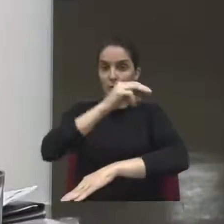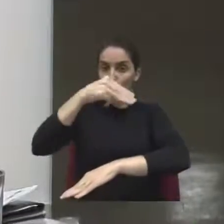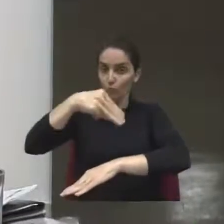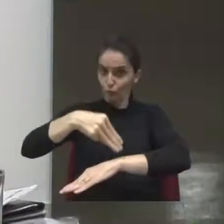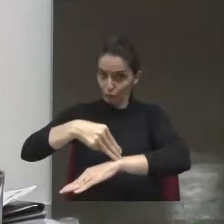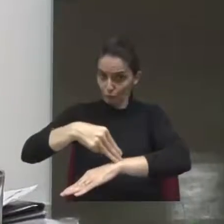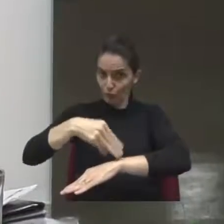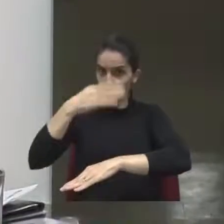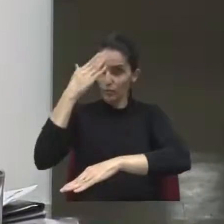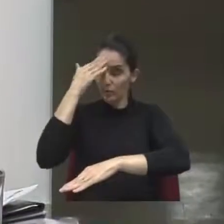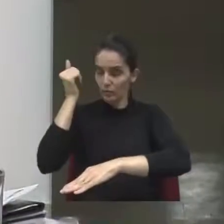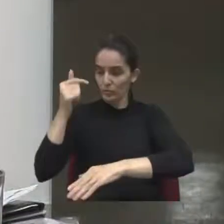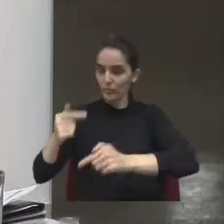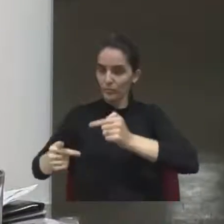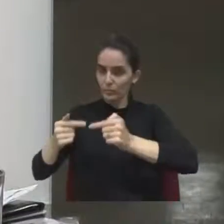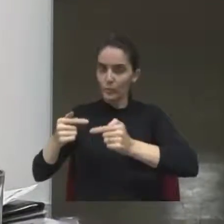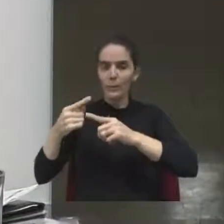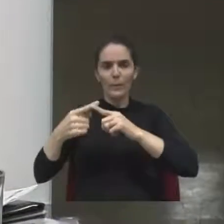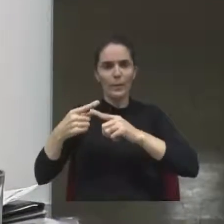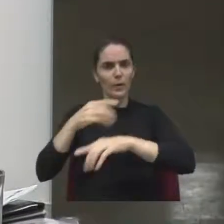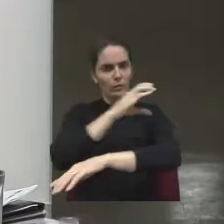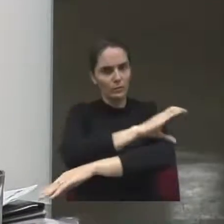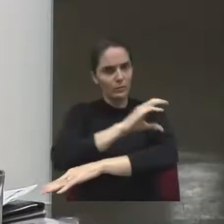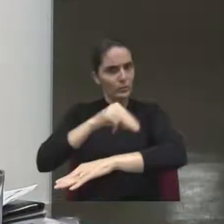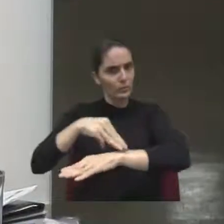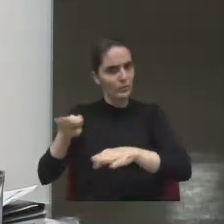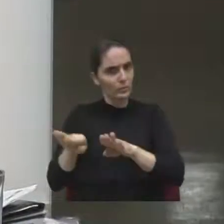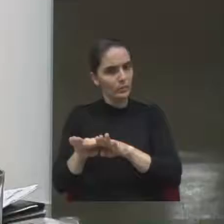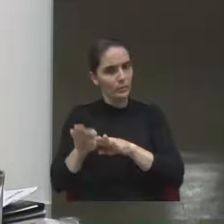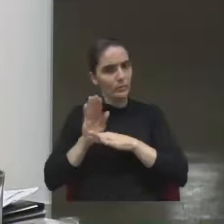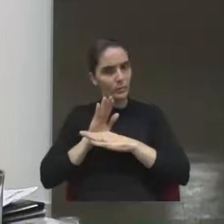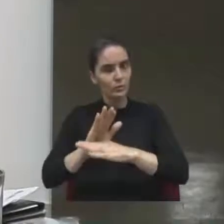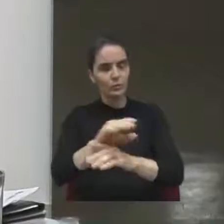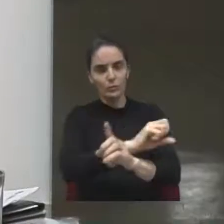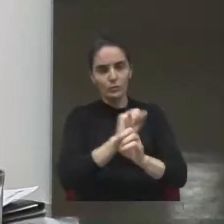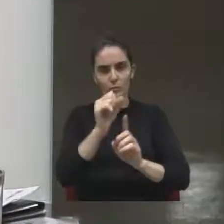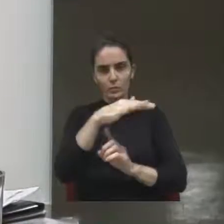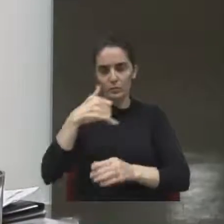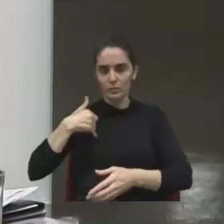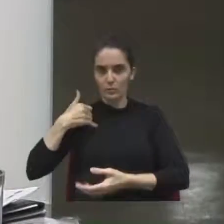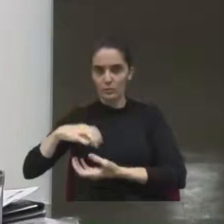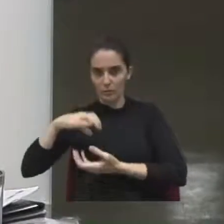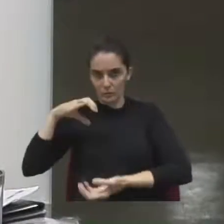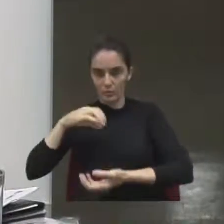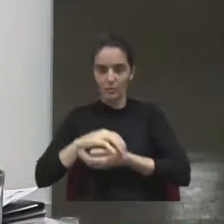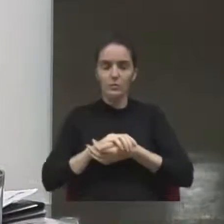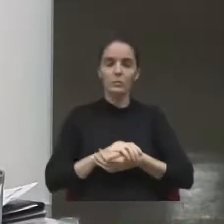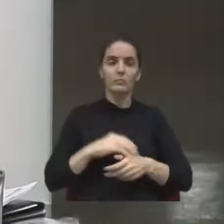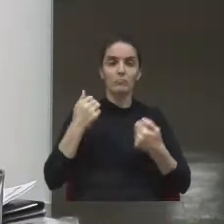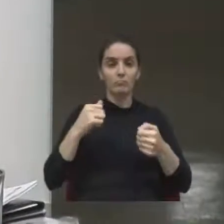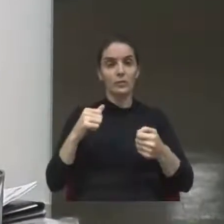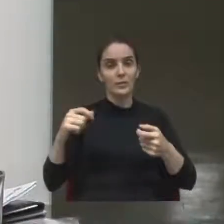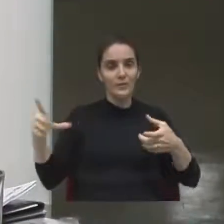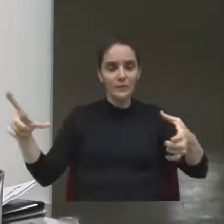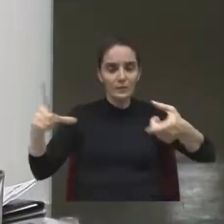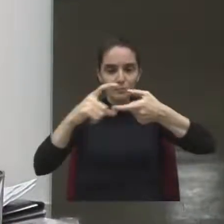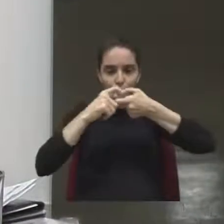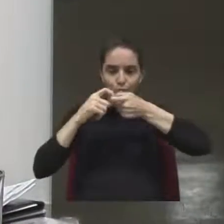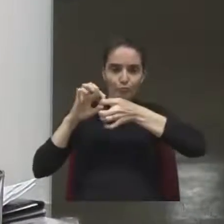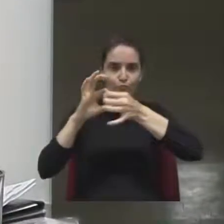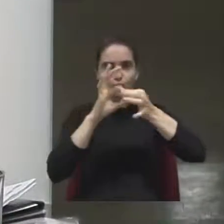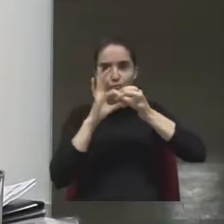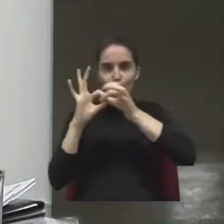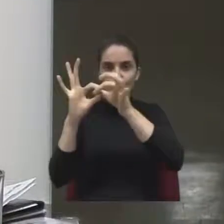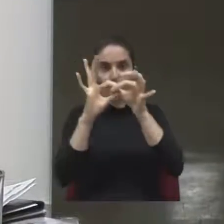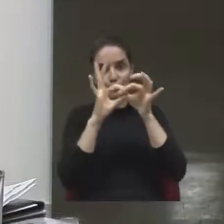também contribuem de forma importante, que a gente faça esse entrelaçamento de todas